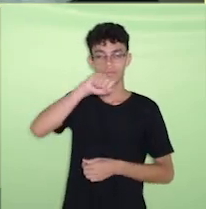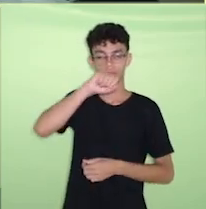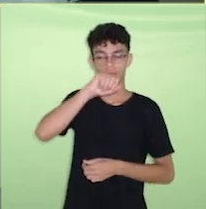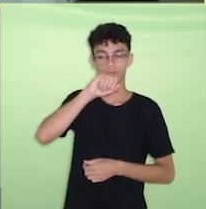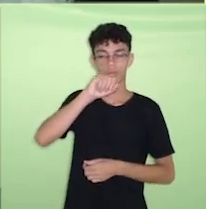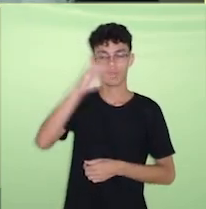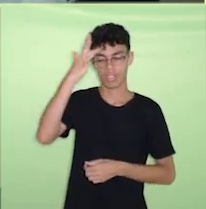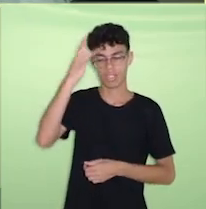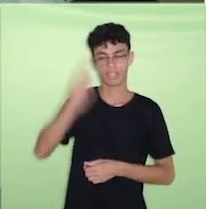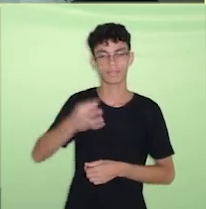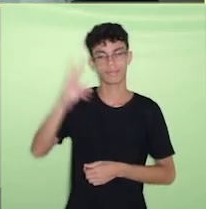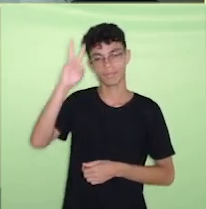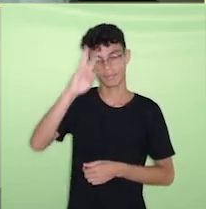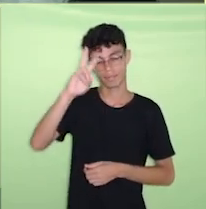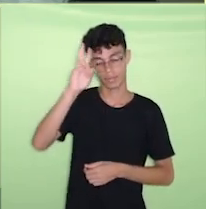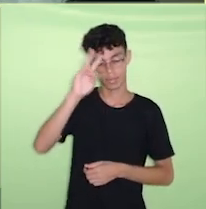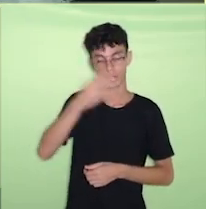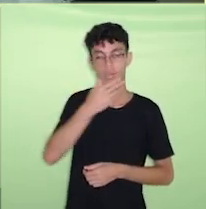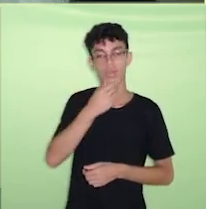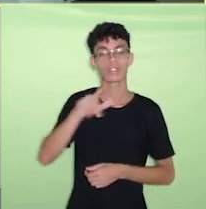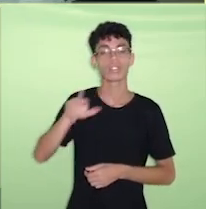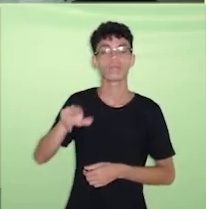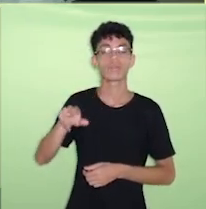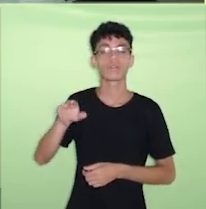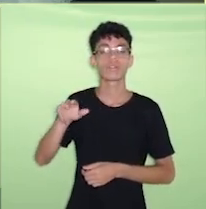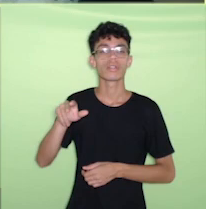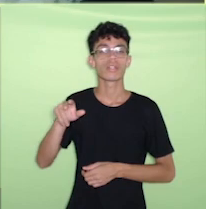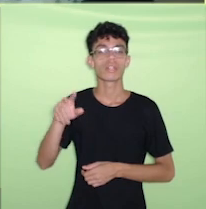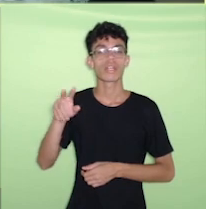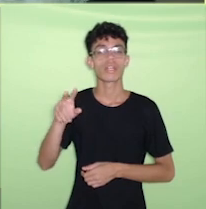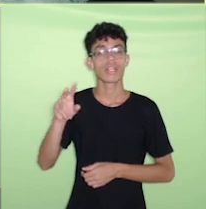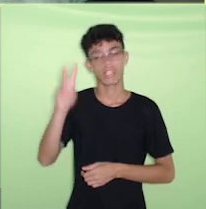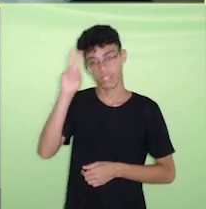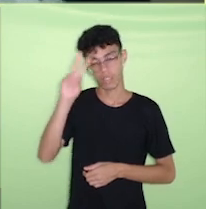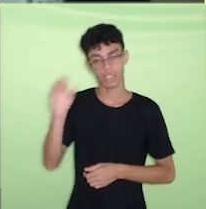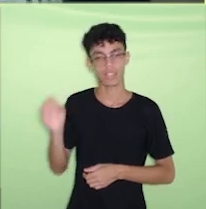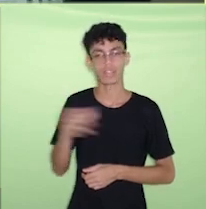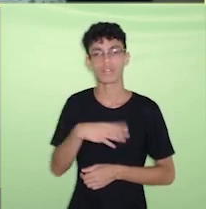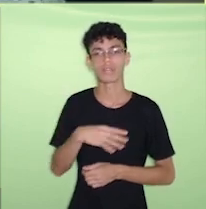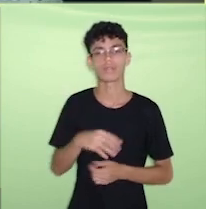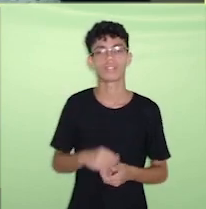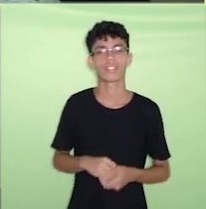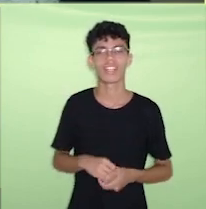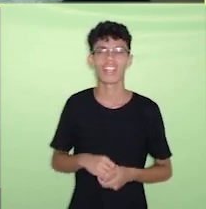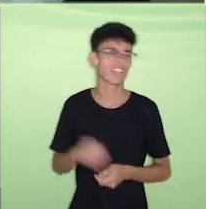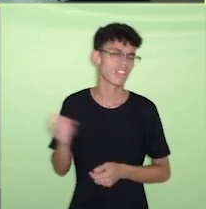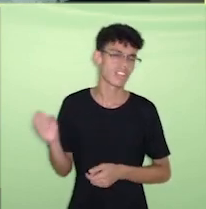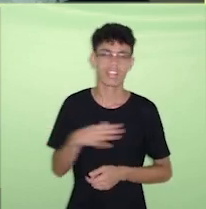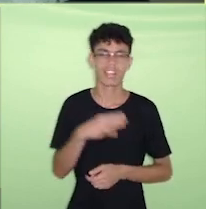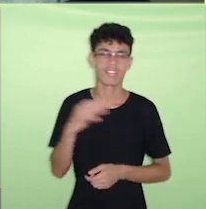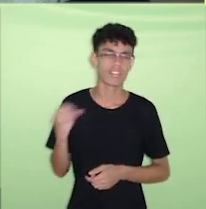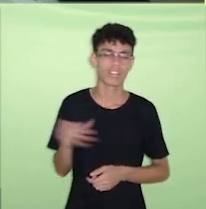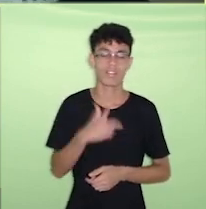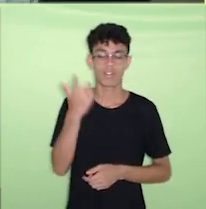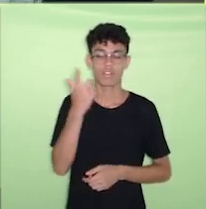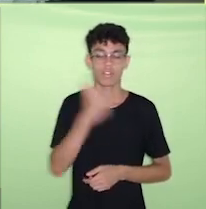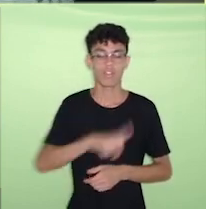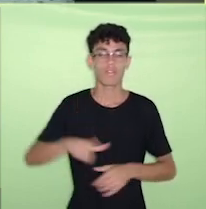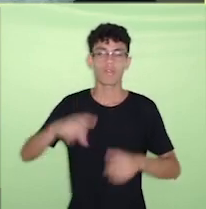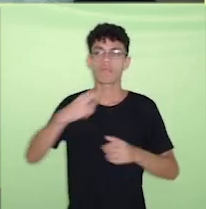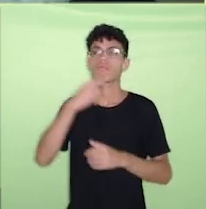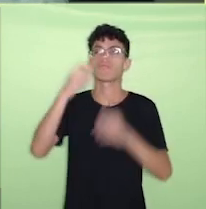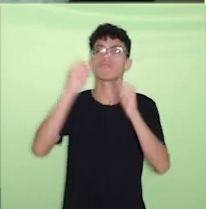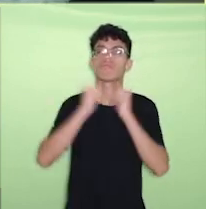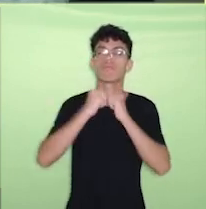entendeu que aquela história do seu irmão era nova. Nova. Ela repetiu bem alto, não foi? E